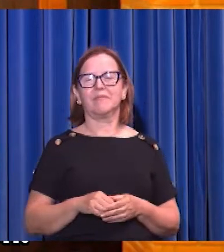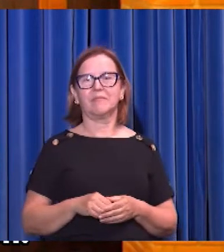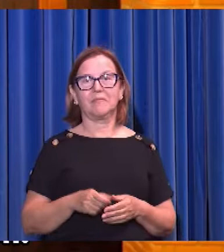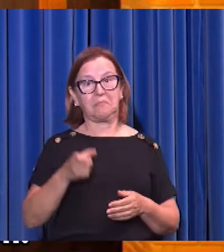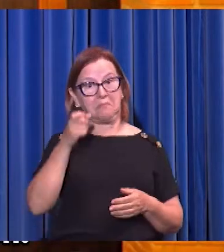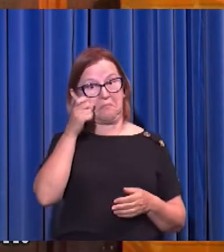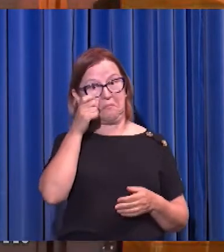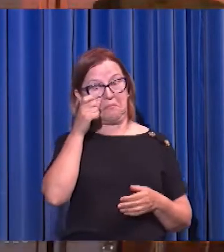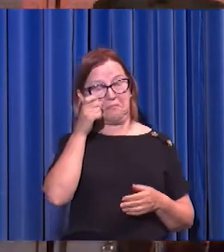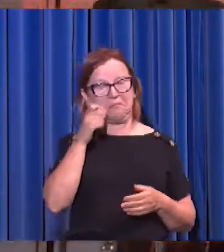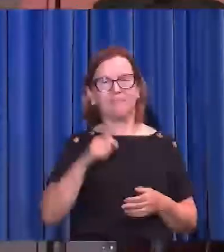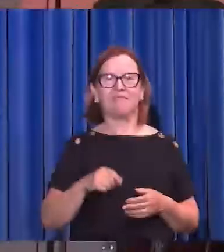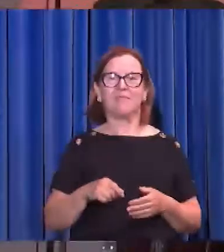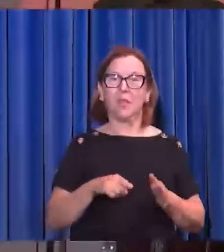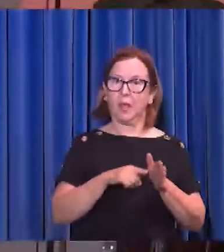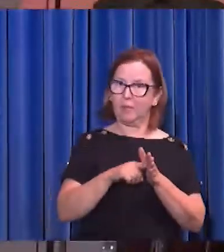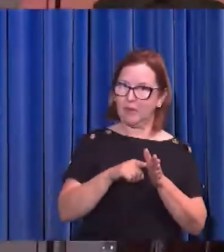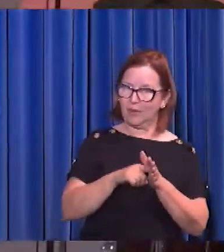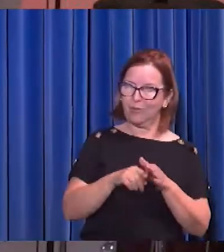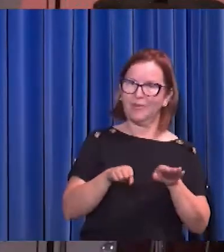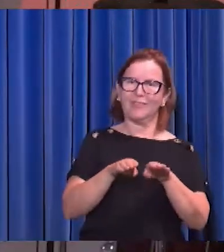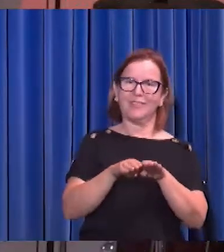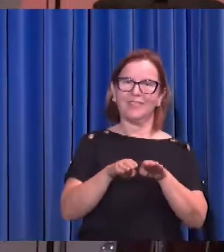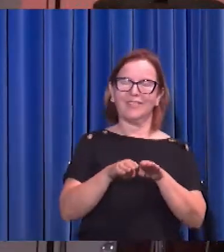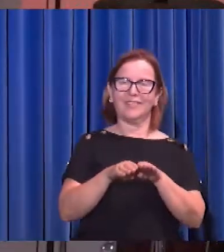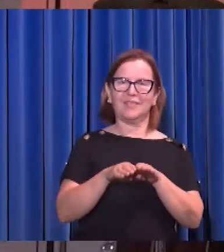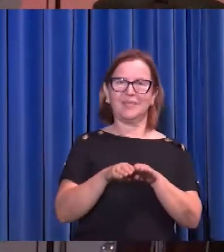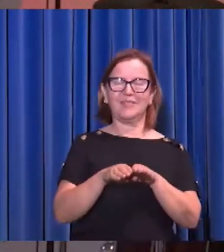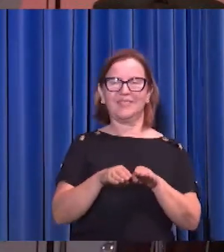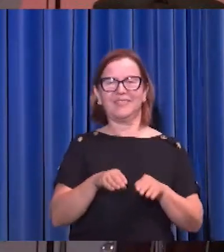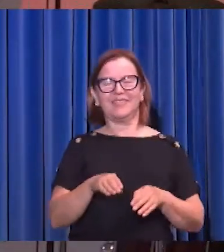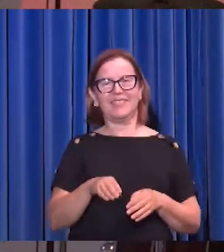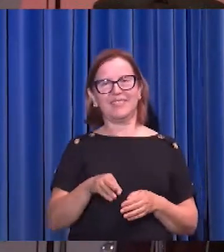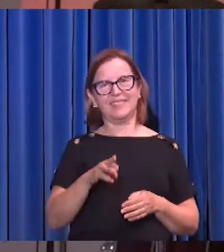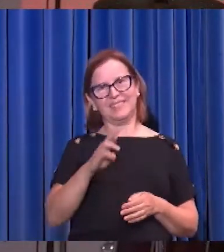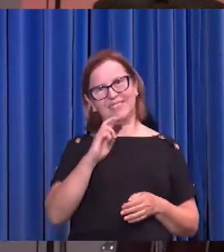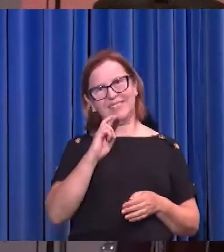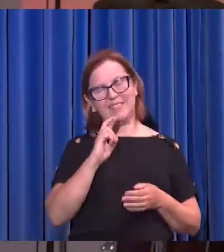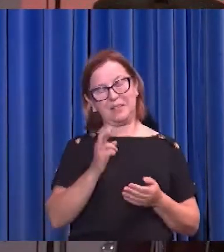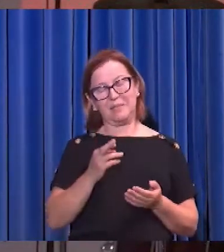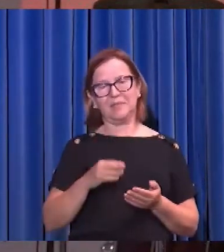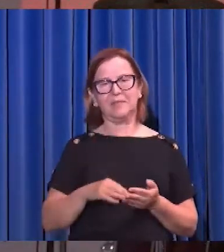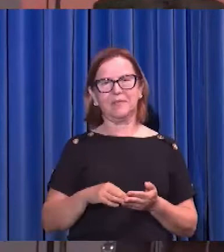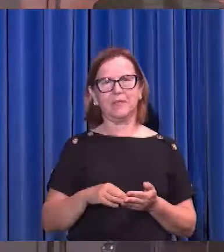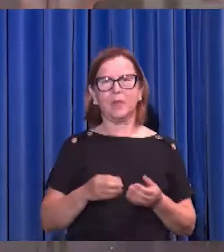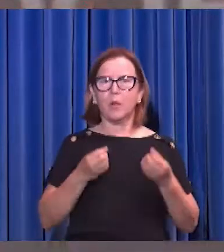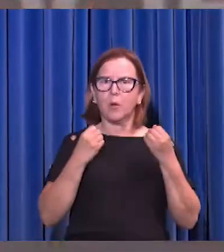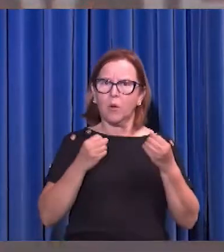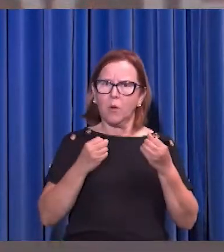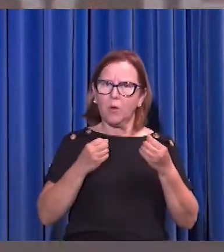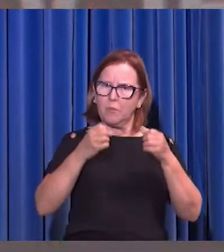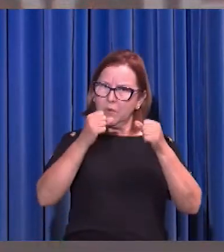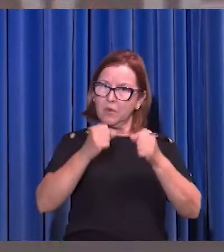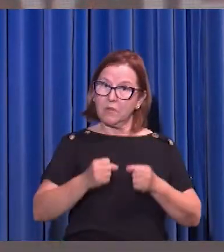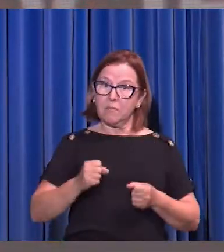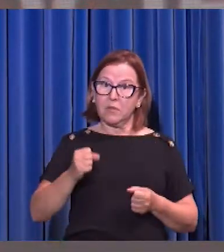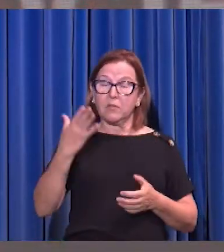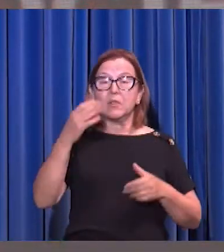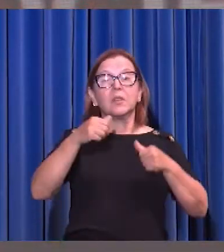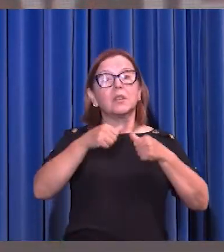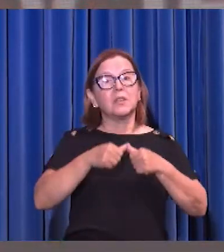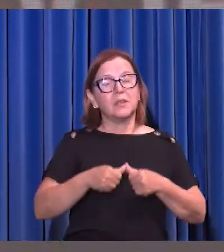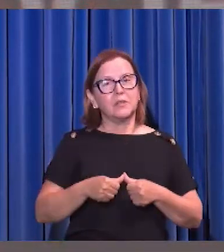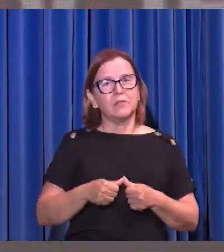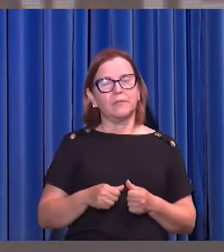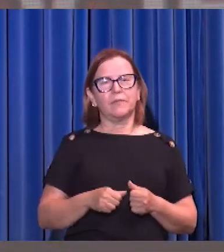isso, né? Tanto a pergunta que Nicodemos faz, como pode suceder isso? Ele já